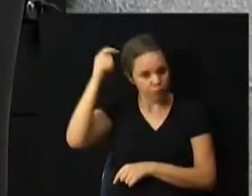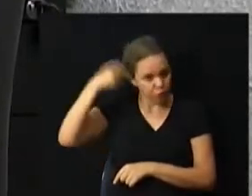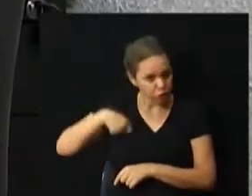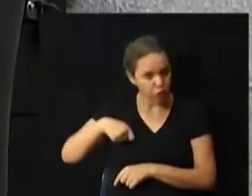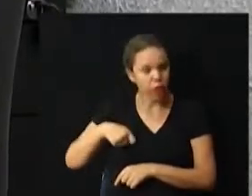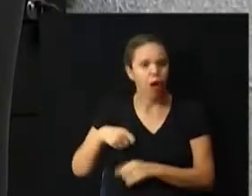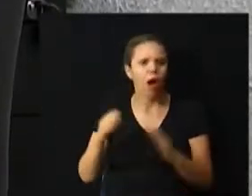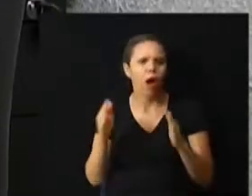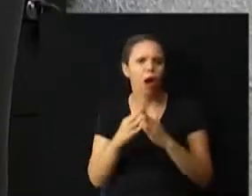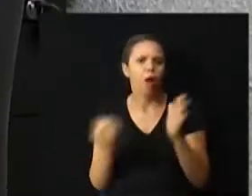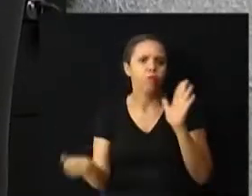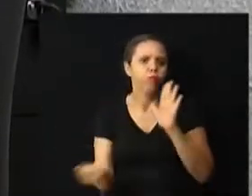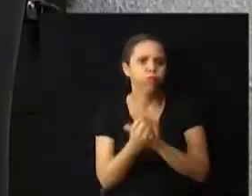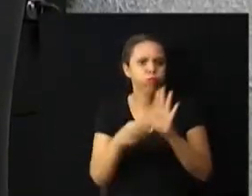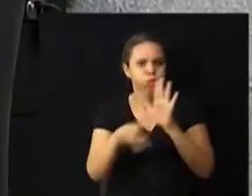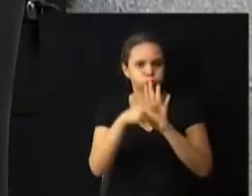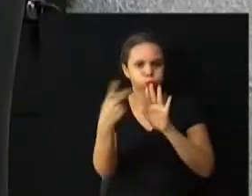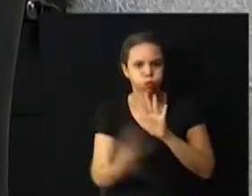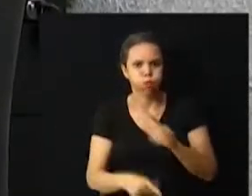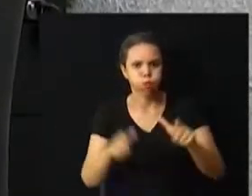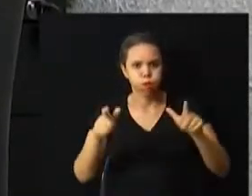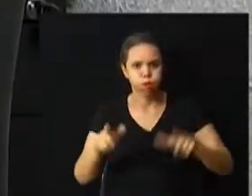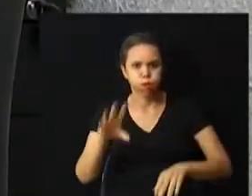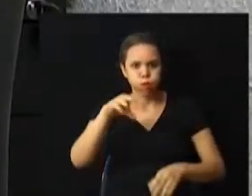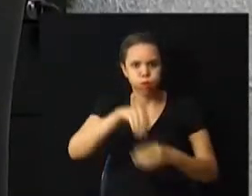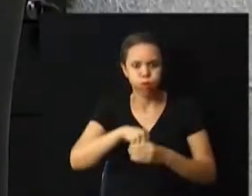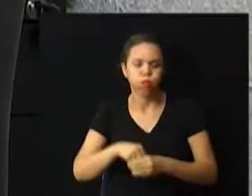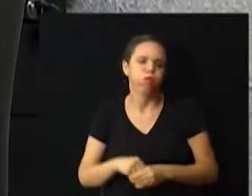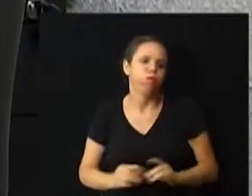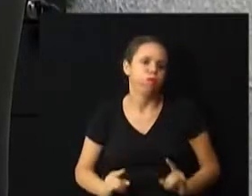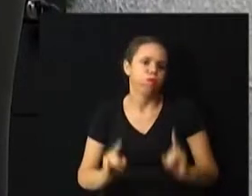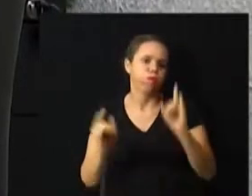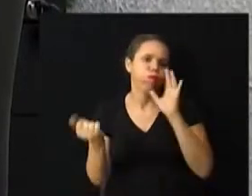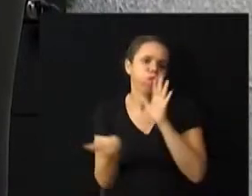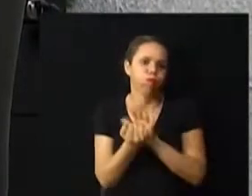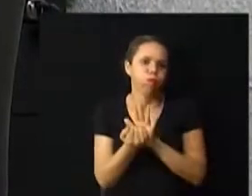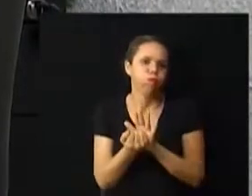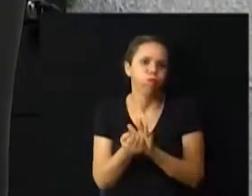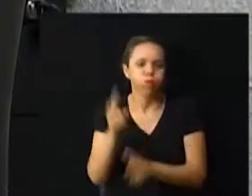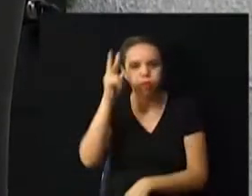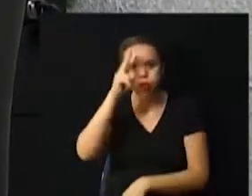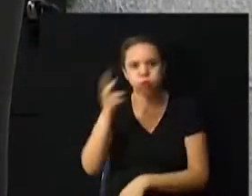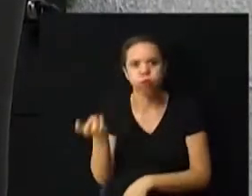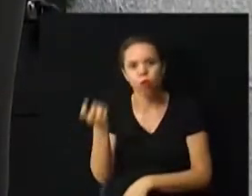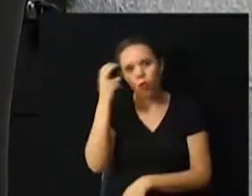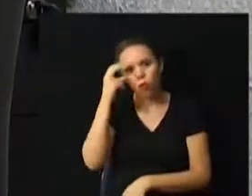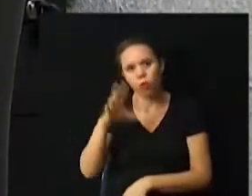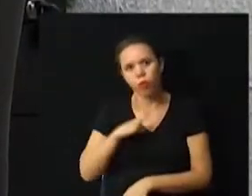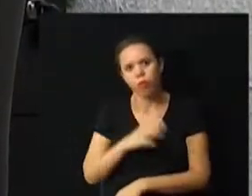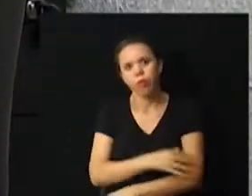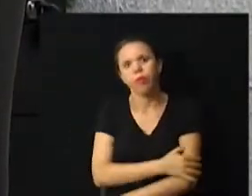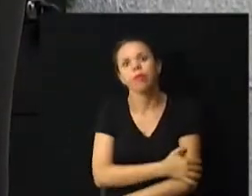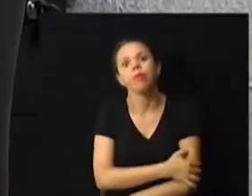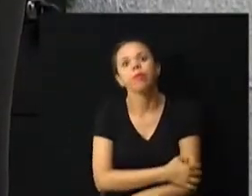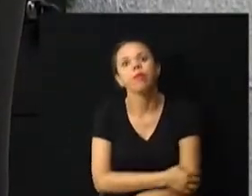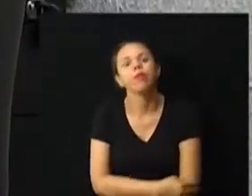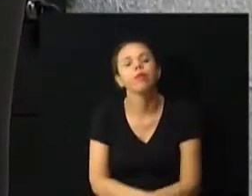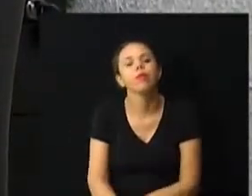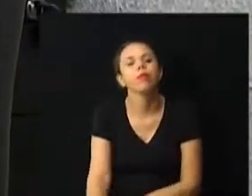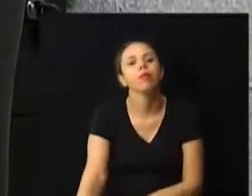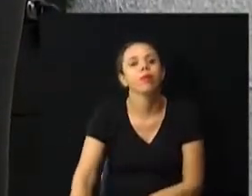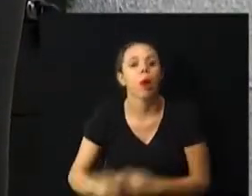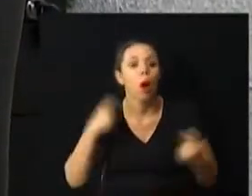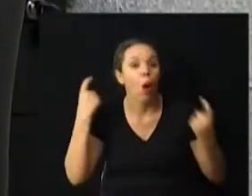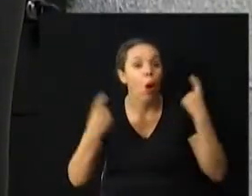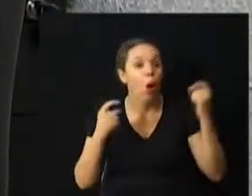ali imóveis que são alocados dentro do patrimônio histórico-cultural da cidade. E